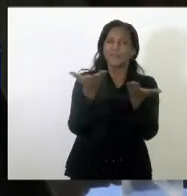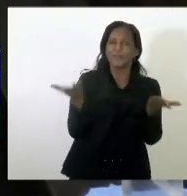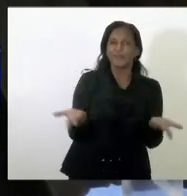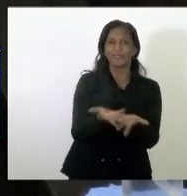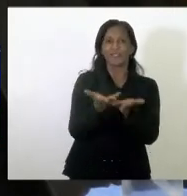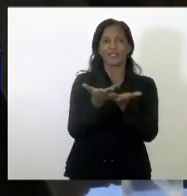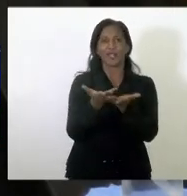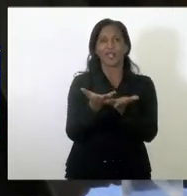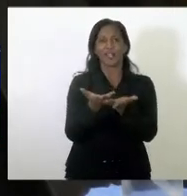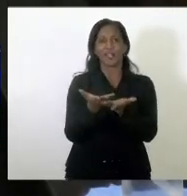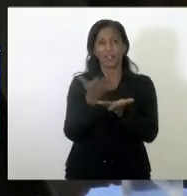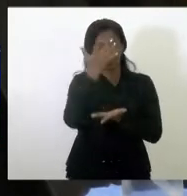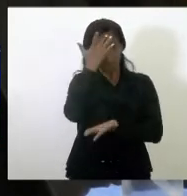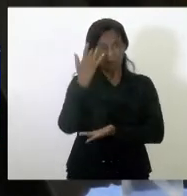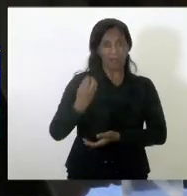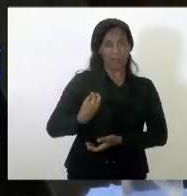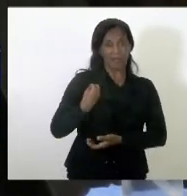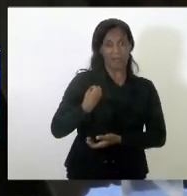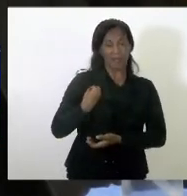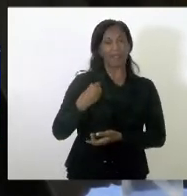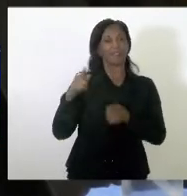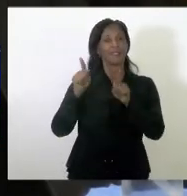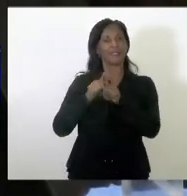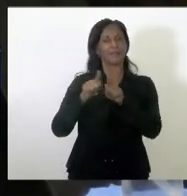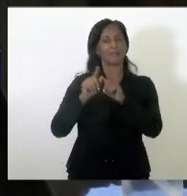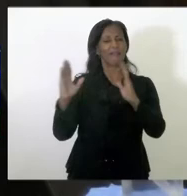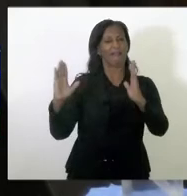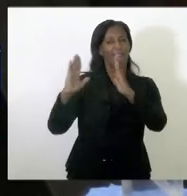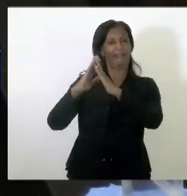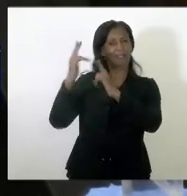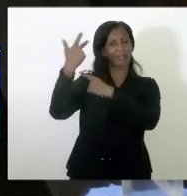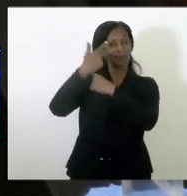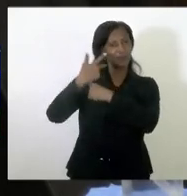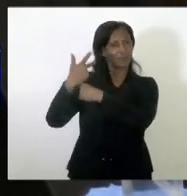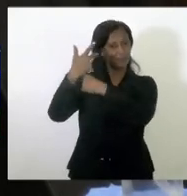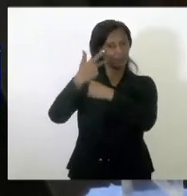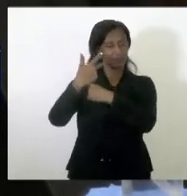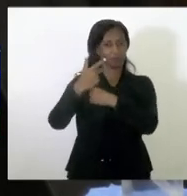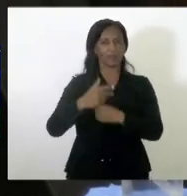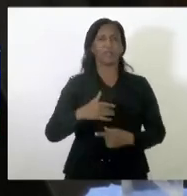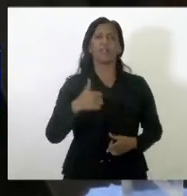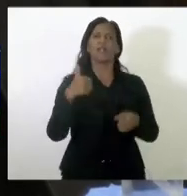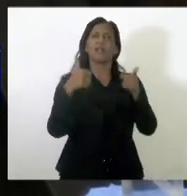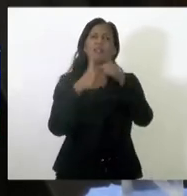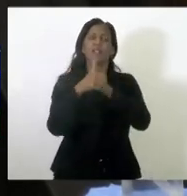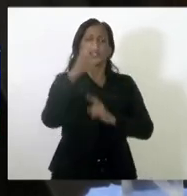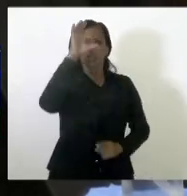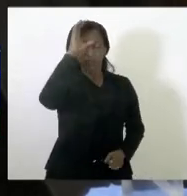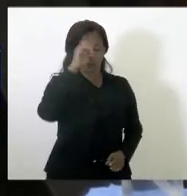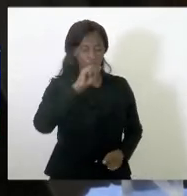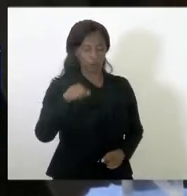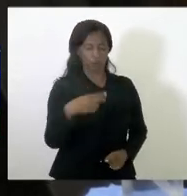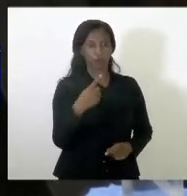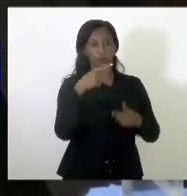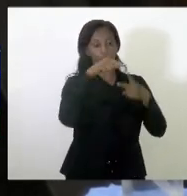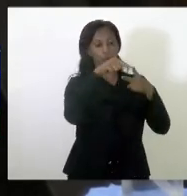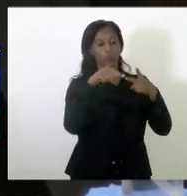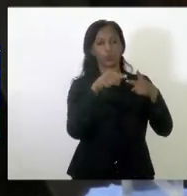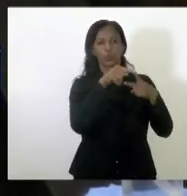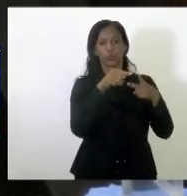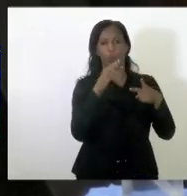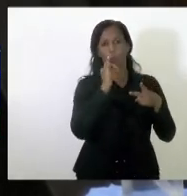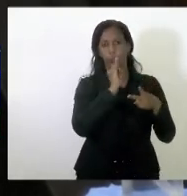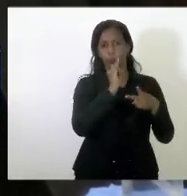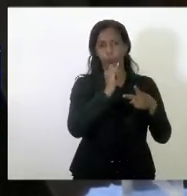os que ainda estão presentes no plenário virtual. Eu quero, deputada Tia Ju, em primeiro lugar, fazer duas notas muito breves